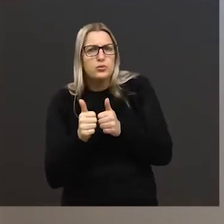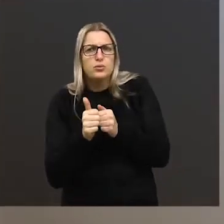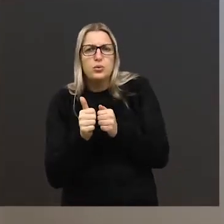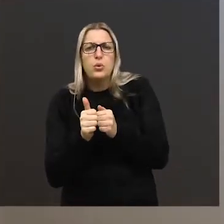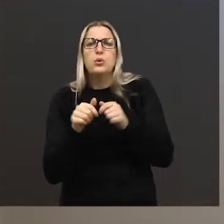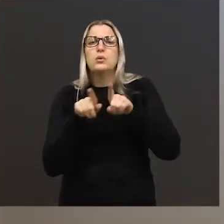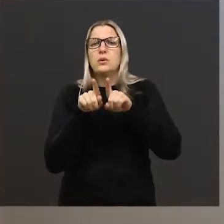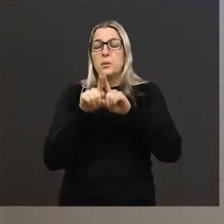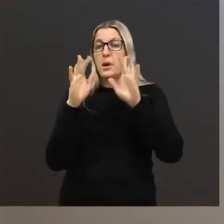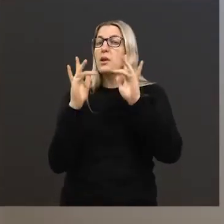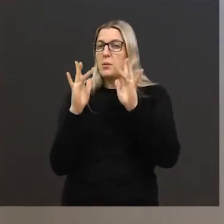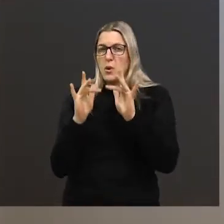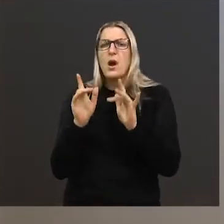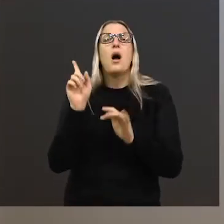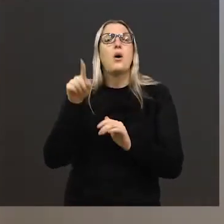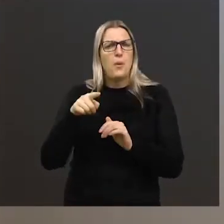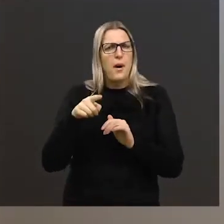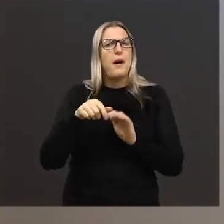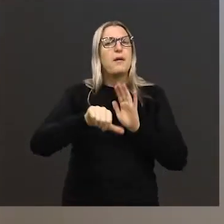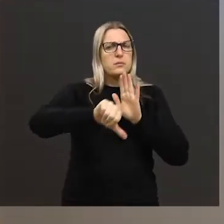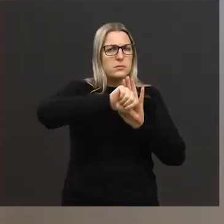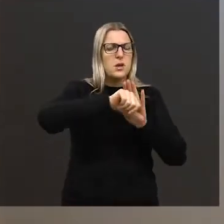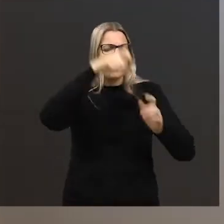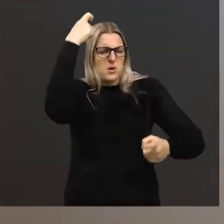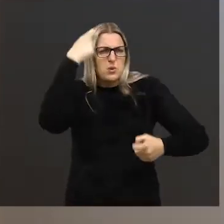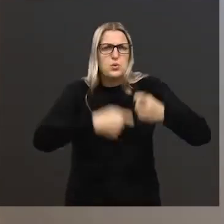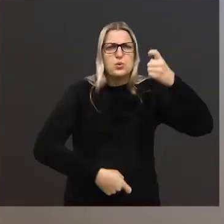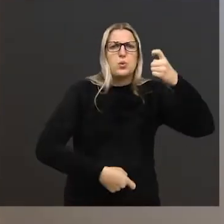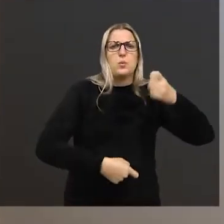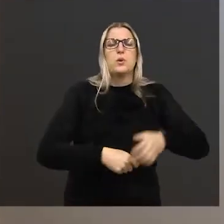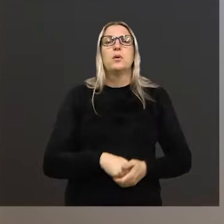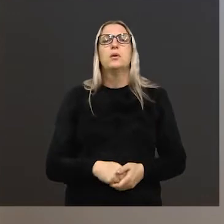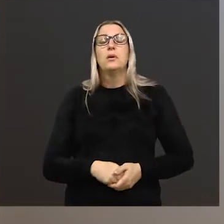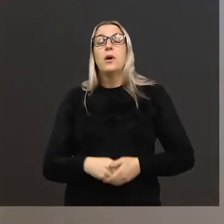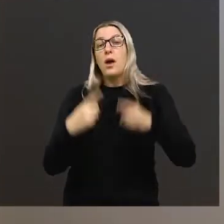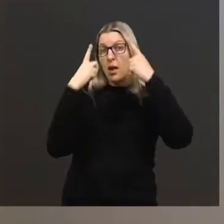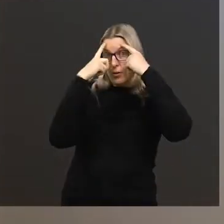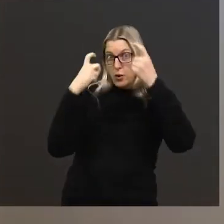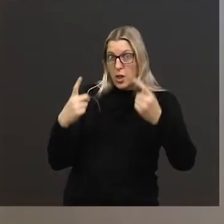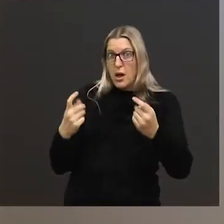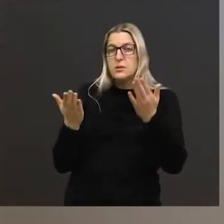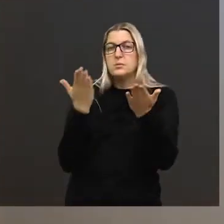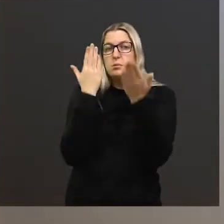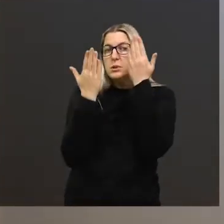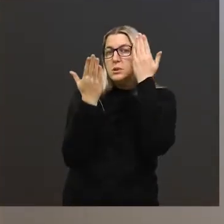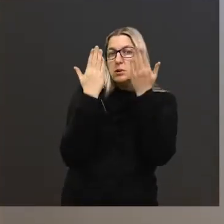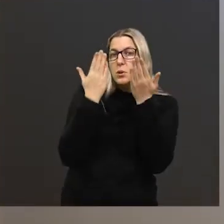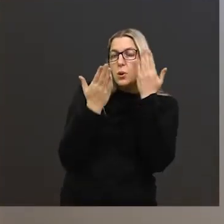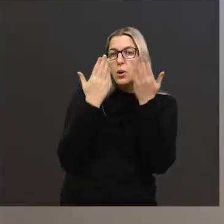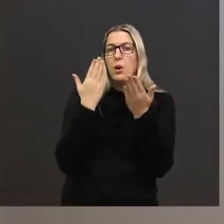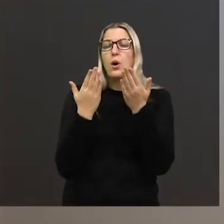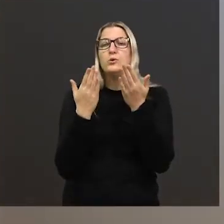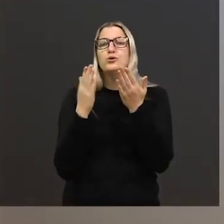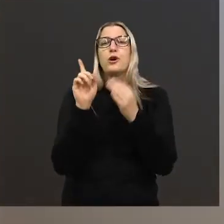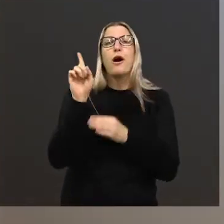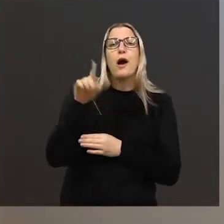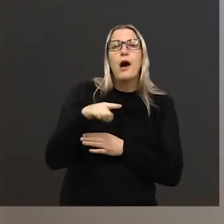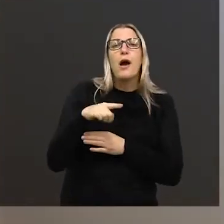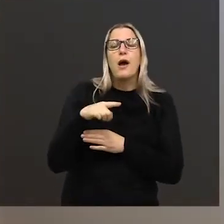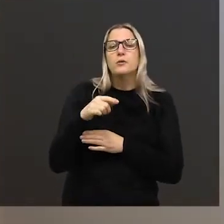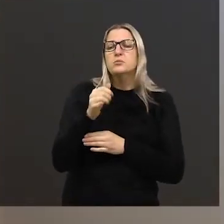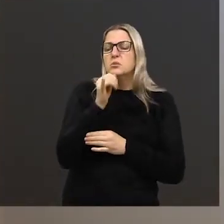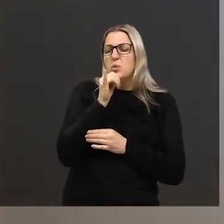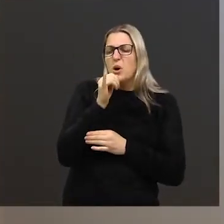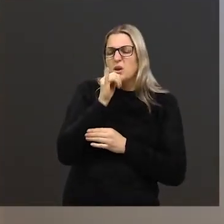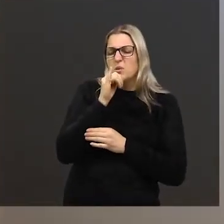e caracteriza inclusive um crime de estupro. E a violência psicológica, que a violência psicológica, ela consiste